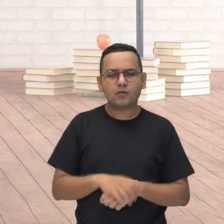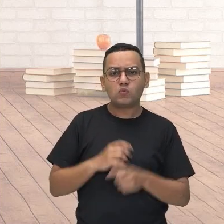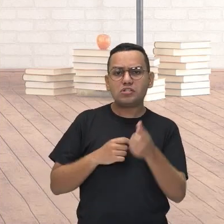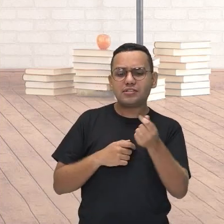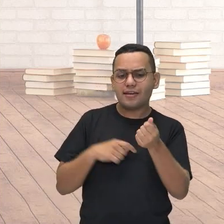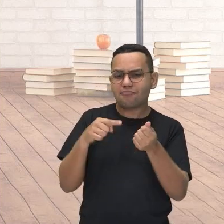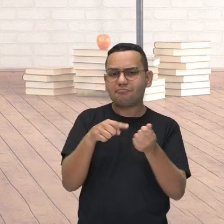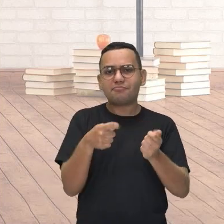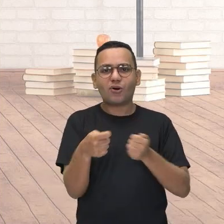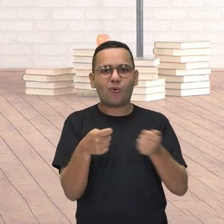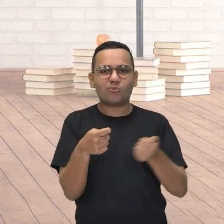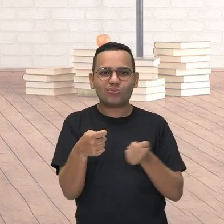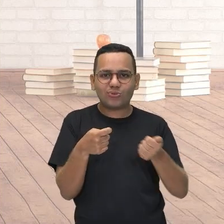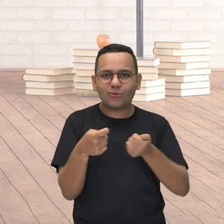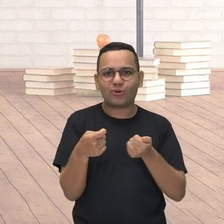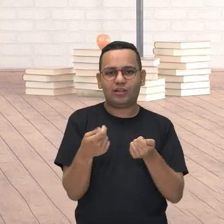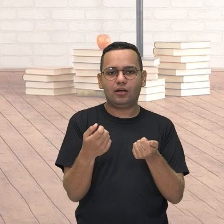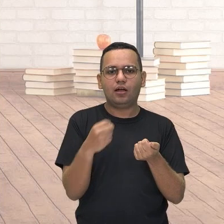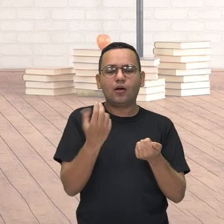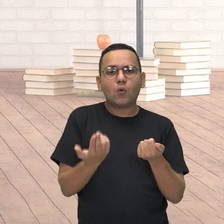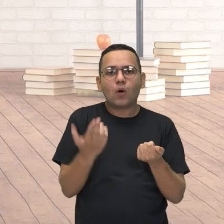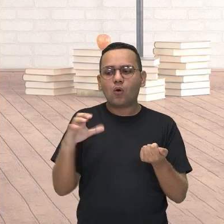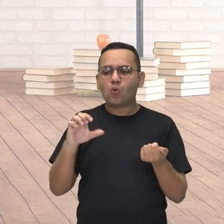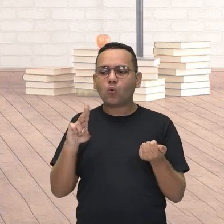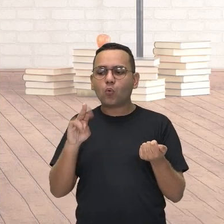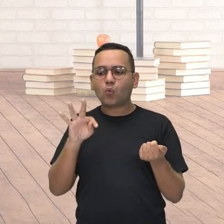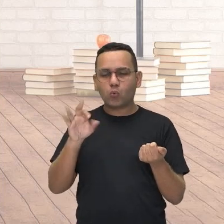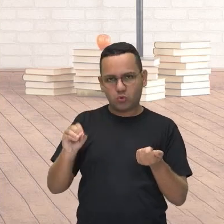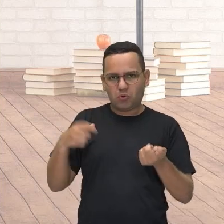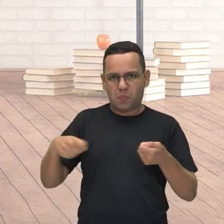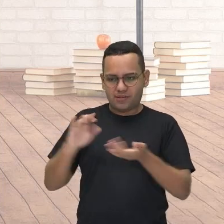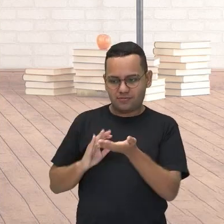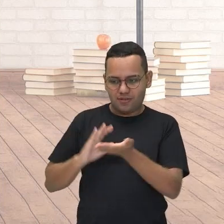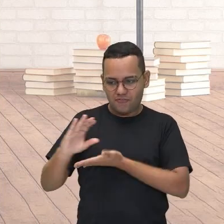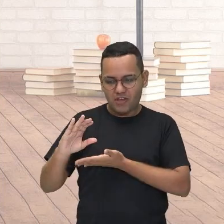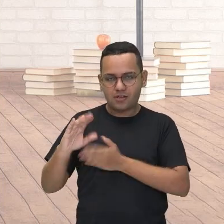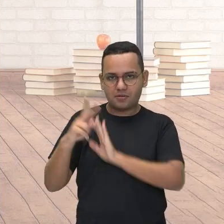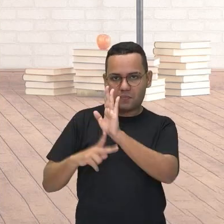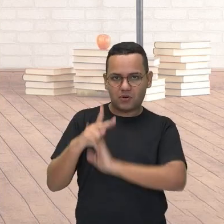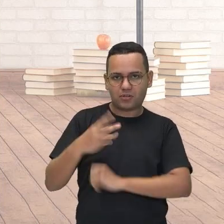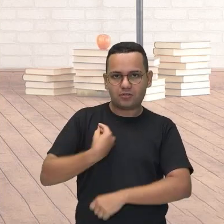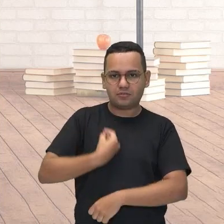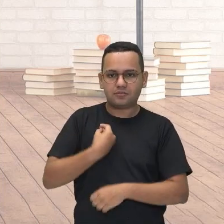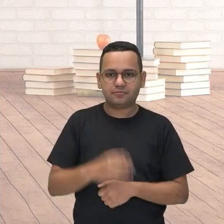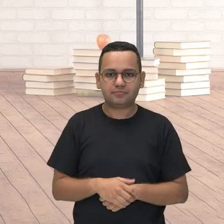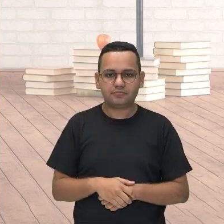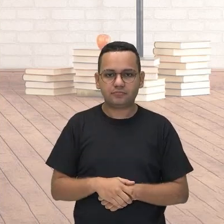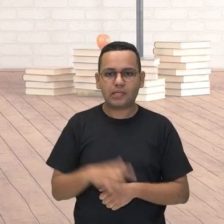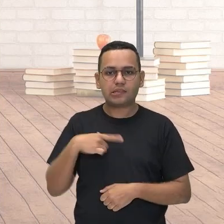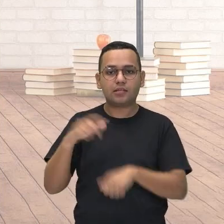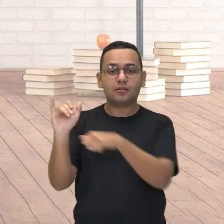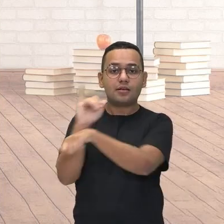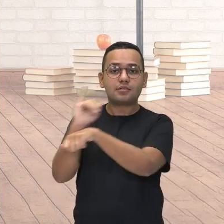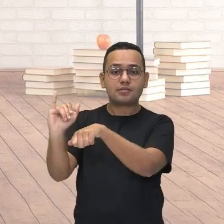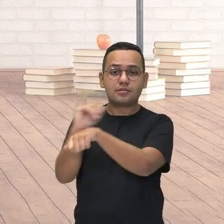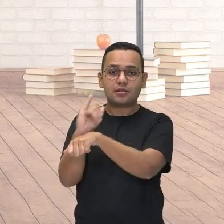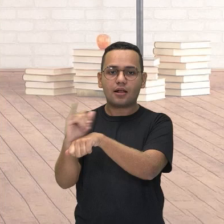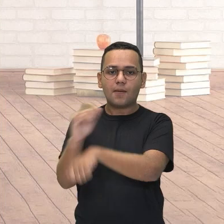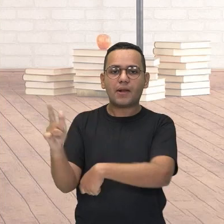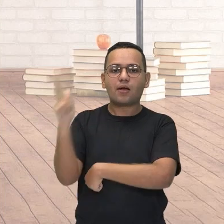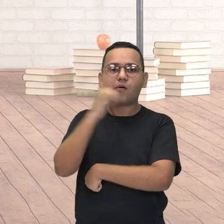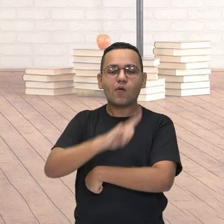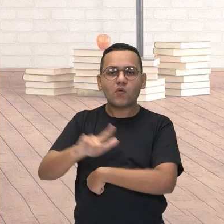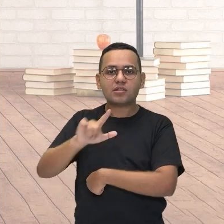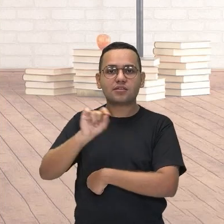que conhecer os custos do meu projeto de vida. E eu vou estabelecer estratégias para eu poder alcançar